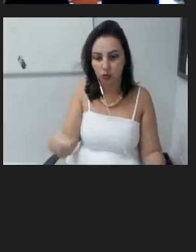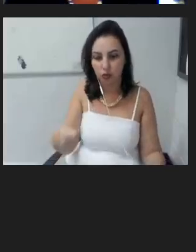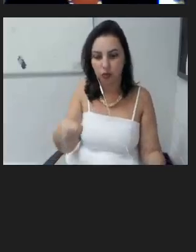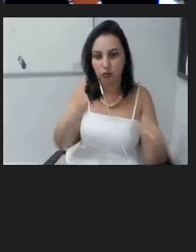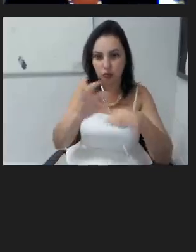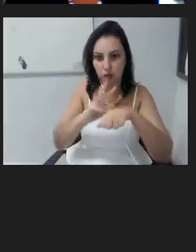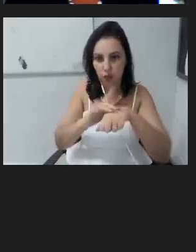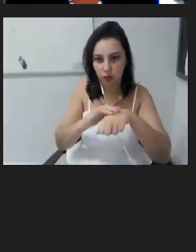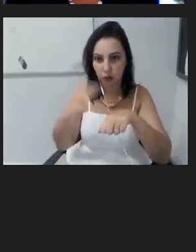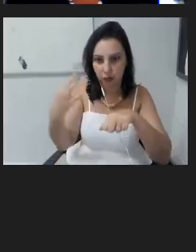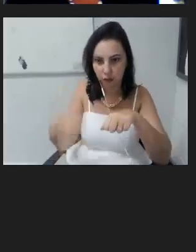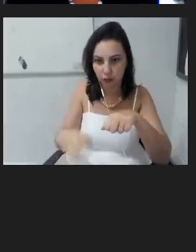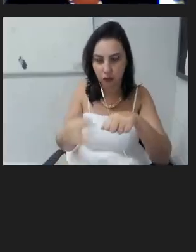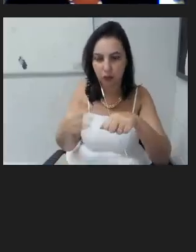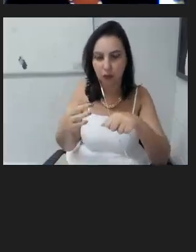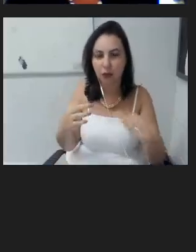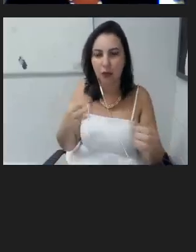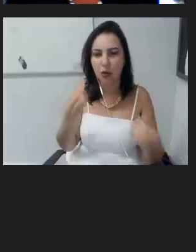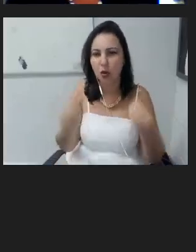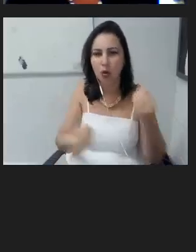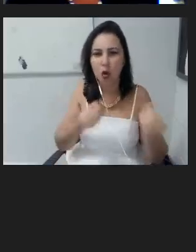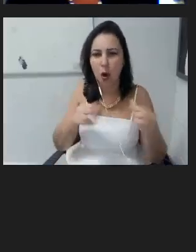E aí, como trabalhar?